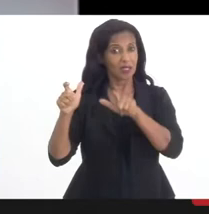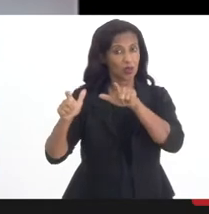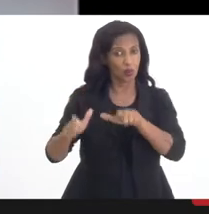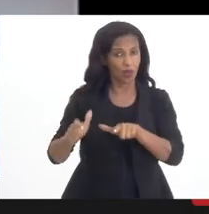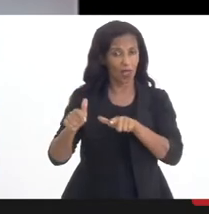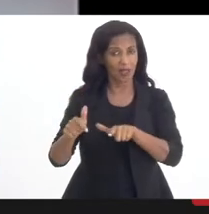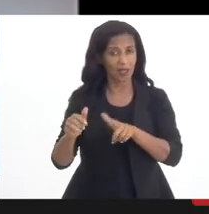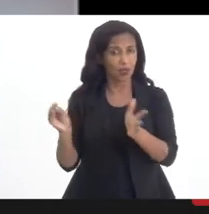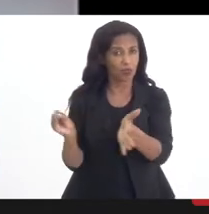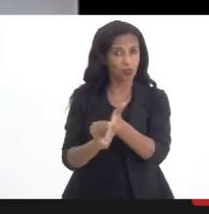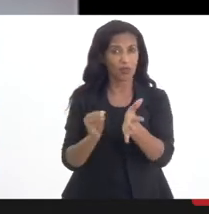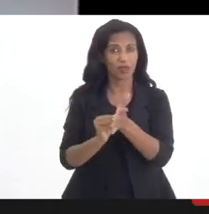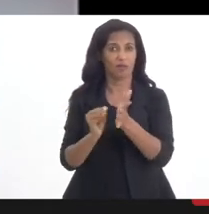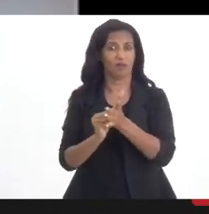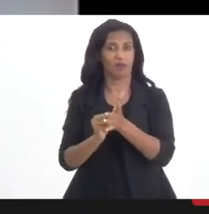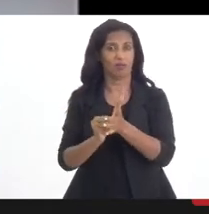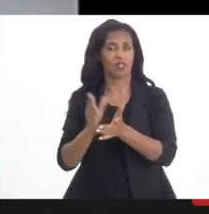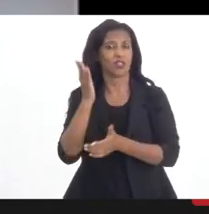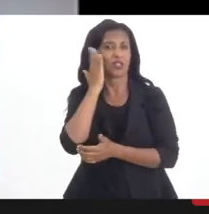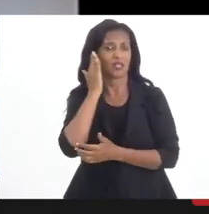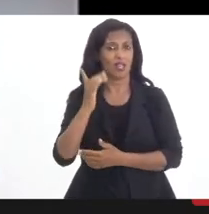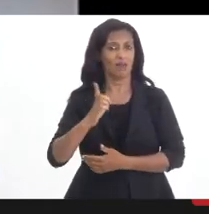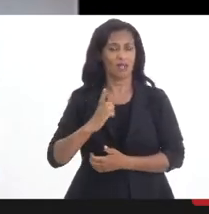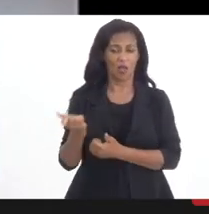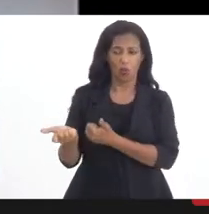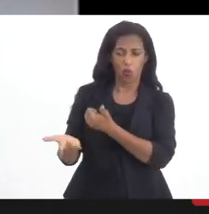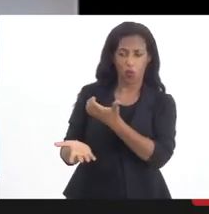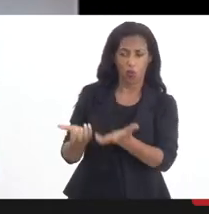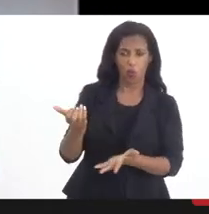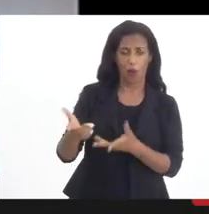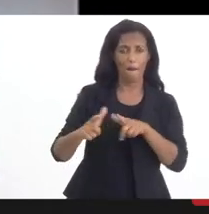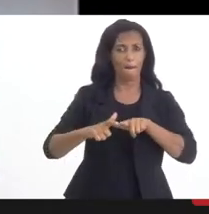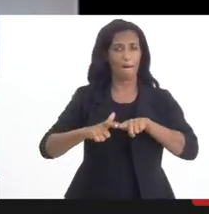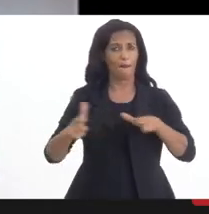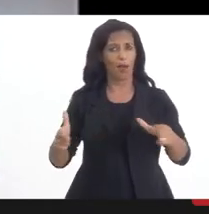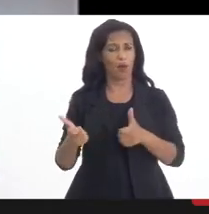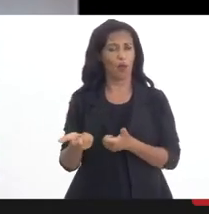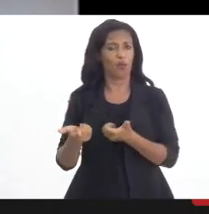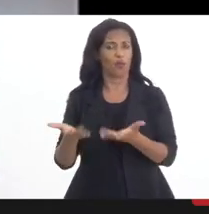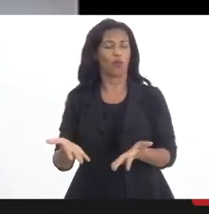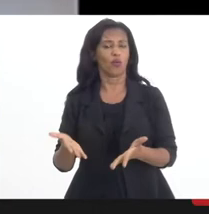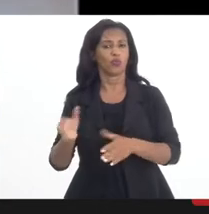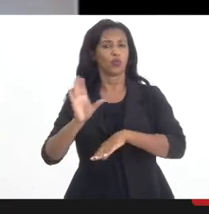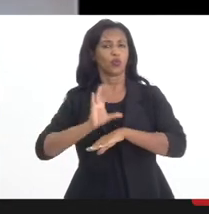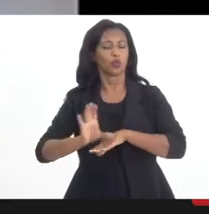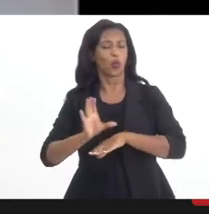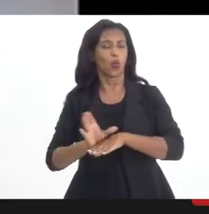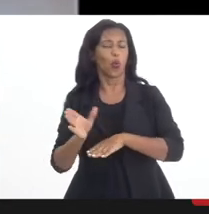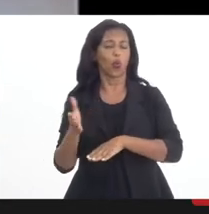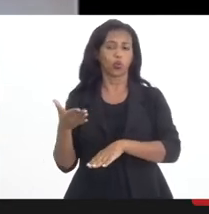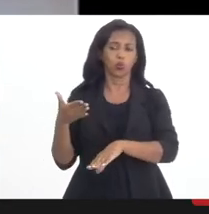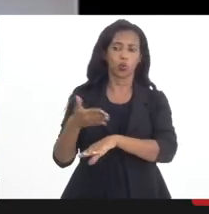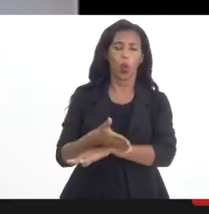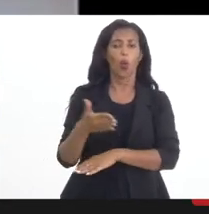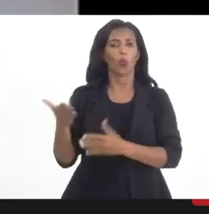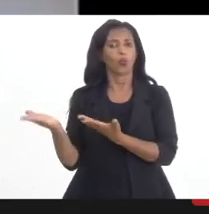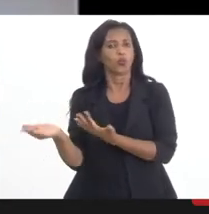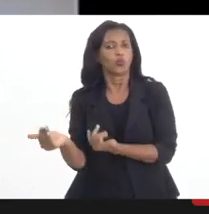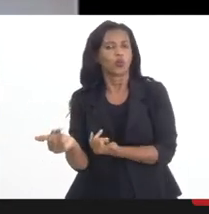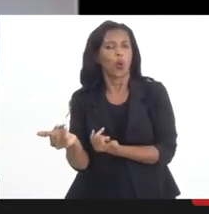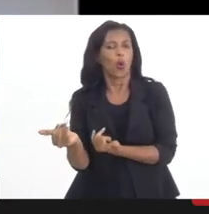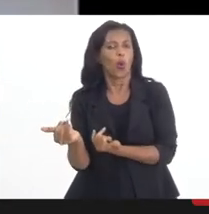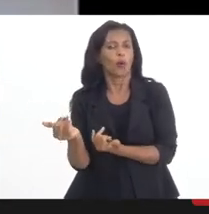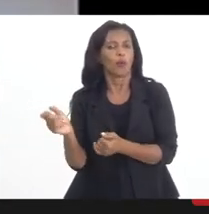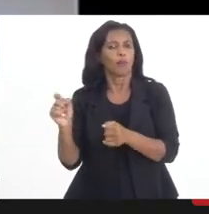essa deficiência que a gente sabe que possui, né, oferecendo maiores ofertas de cursos, ingressos dos nossos jovens para o nível